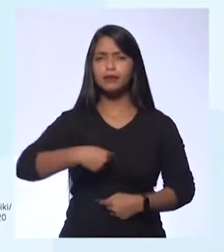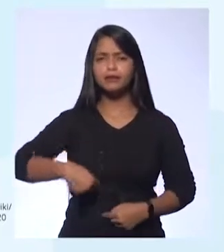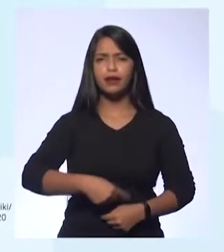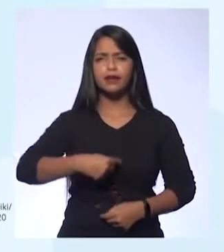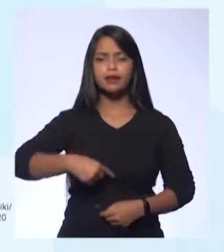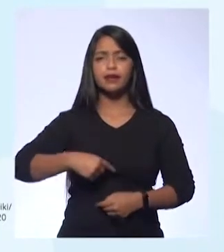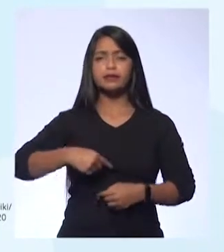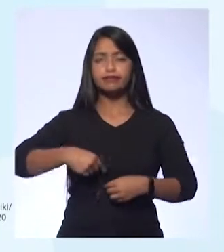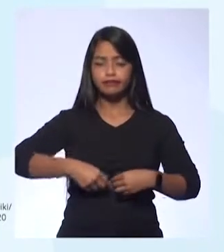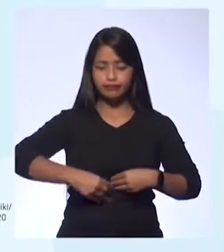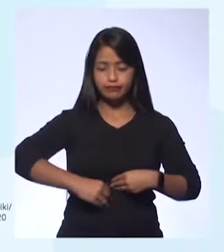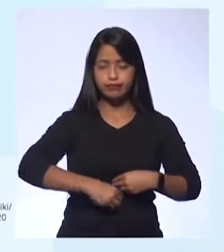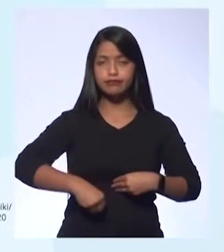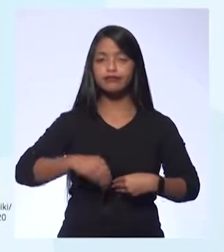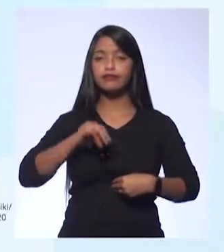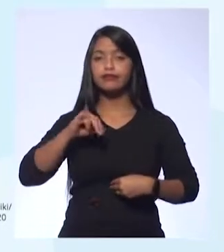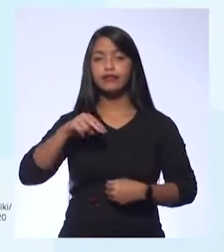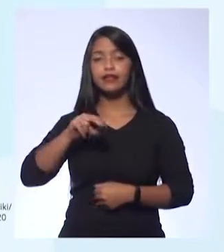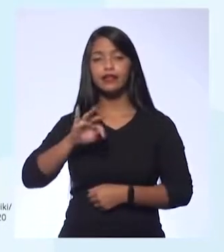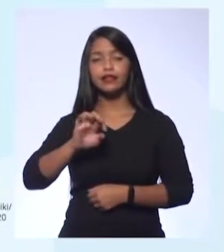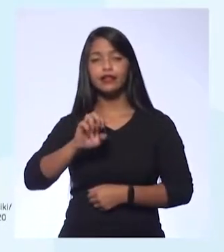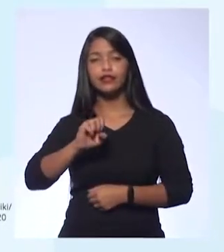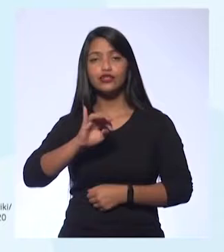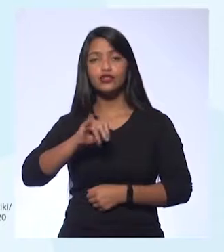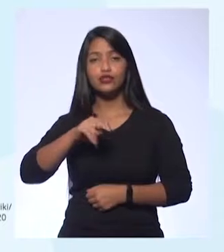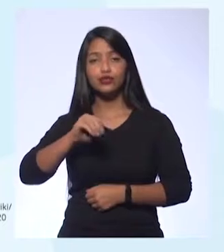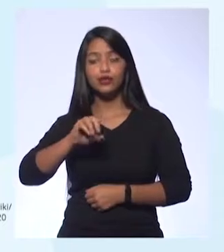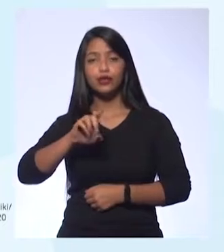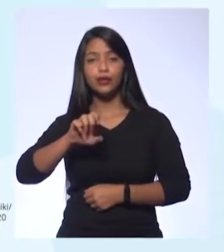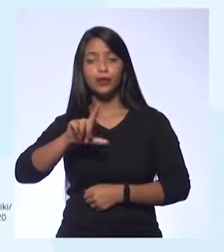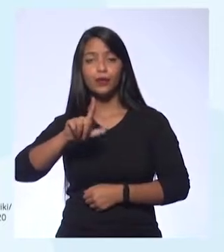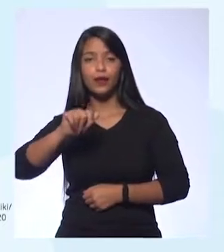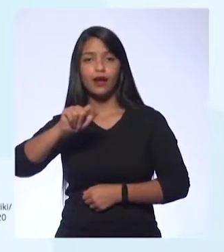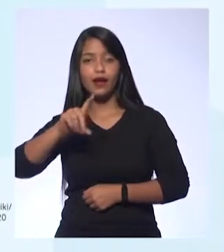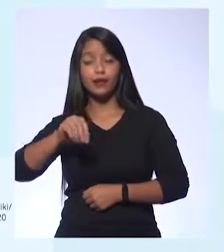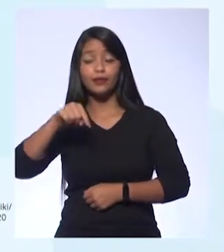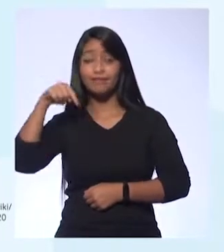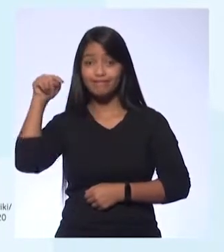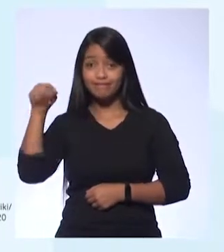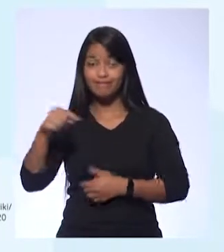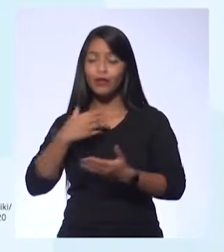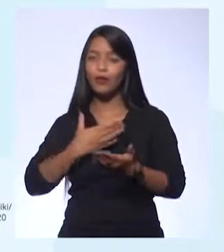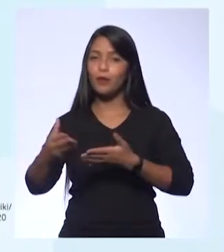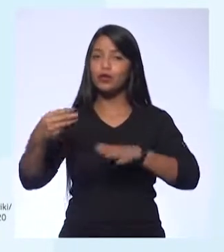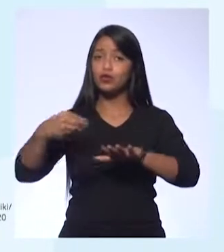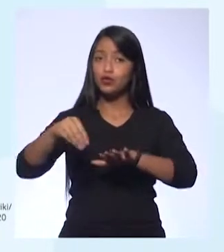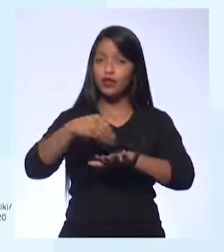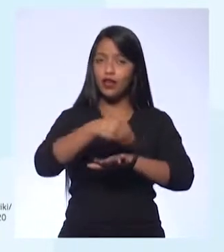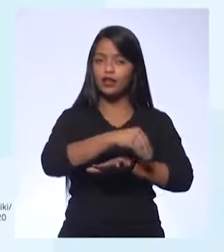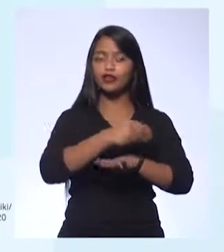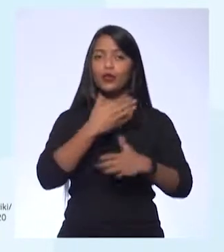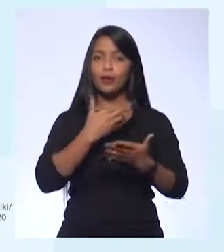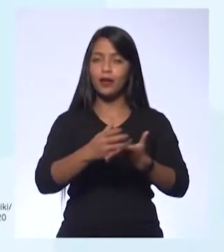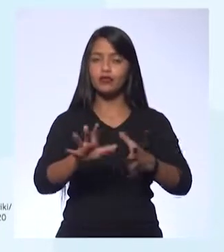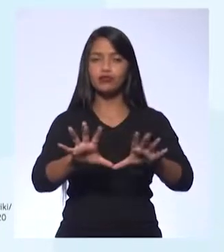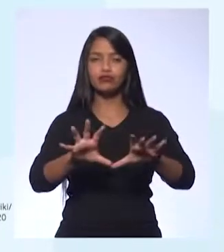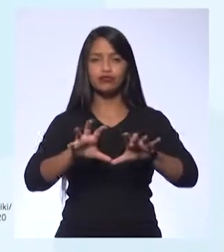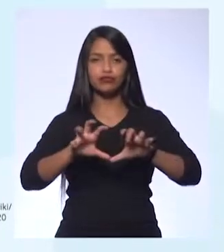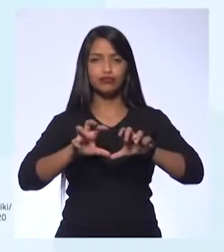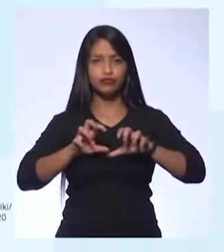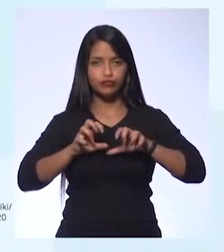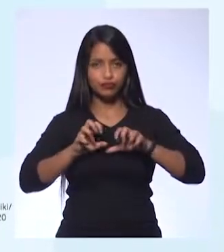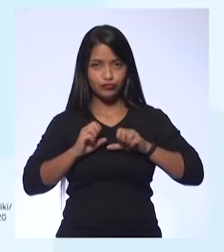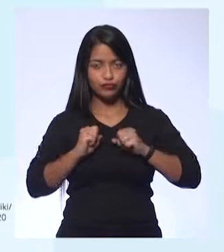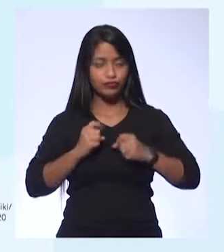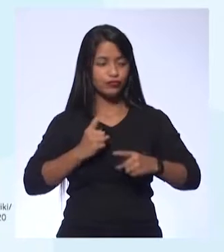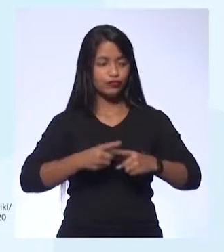delgado. Aí acontece a absorção dos nutrientes, tá? Quando a comida está passando por aí, ela já foi